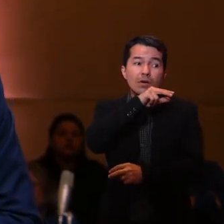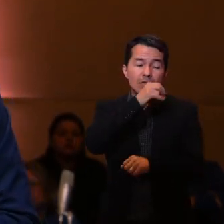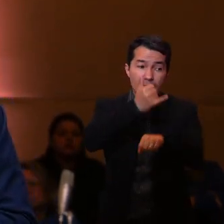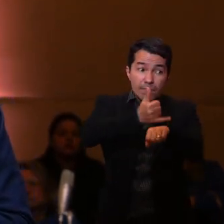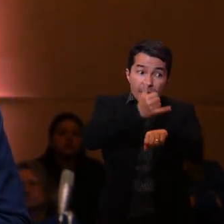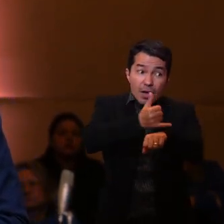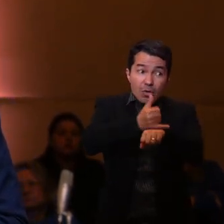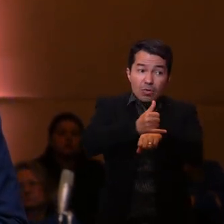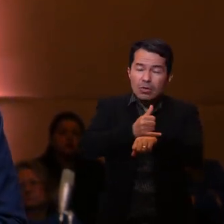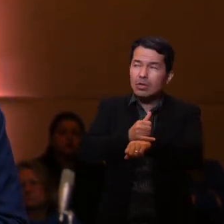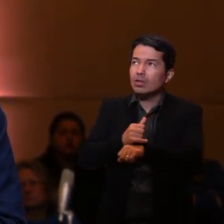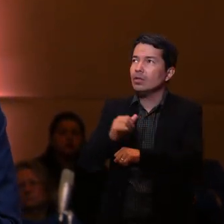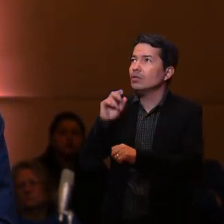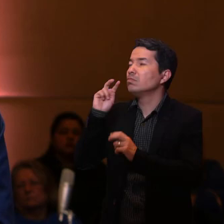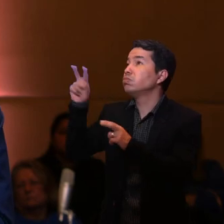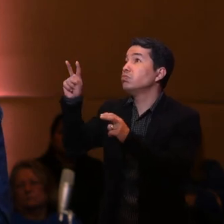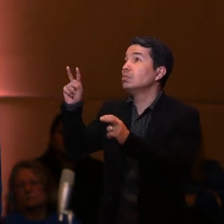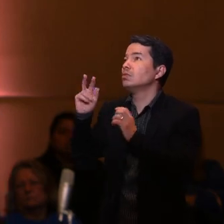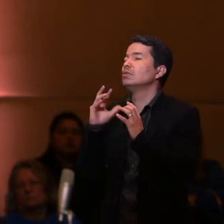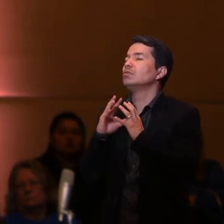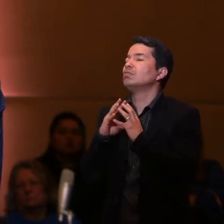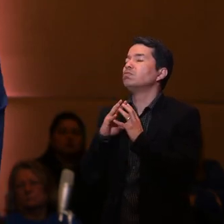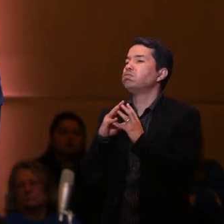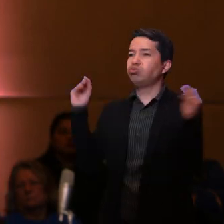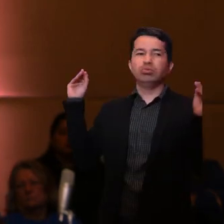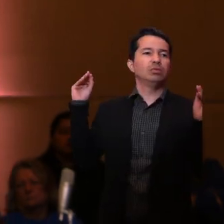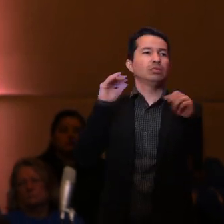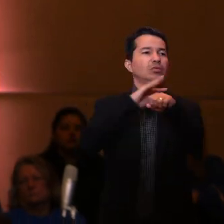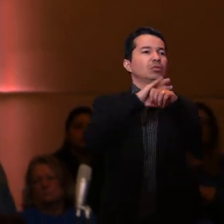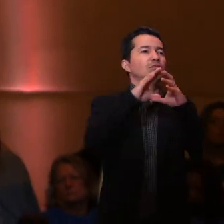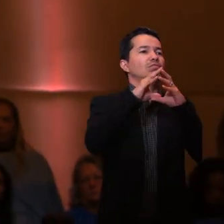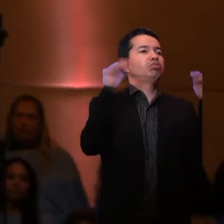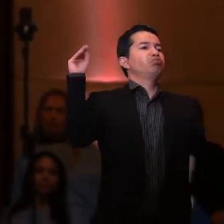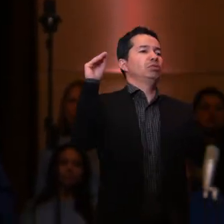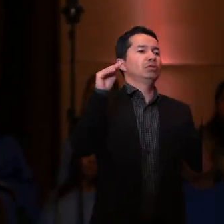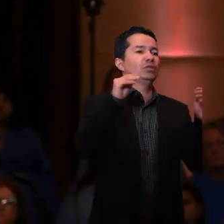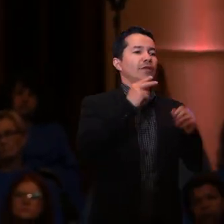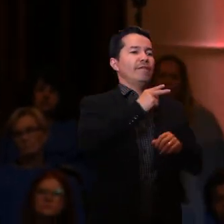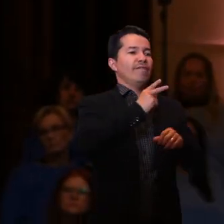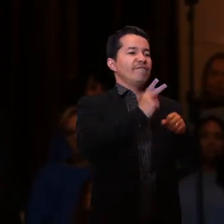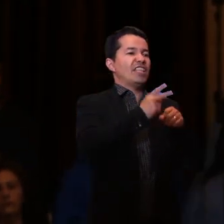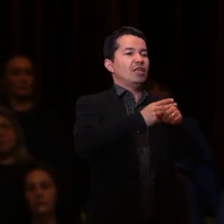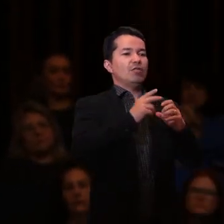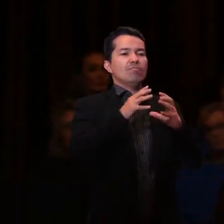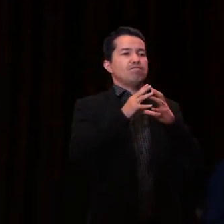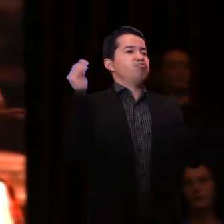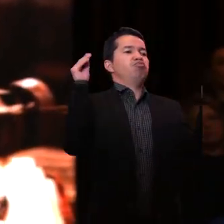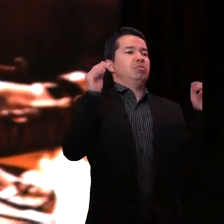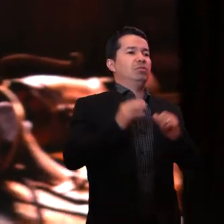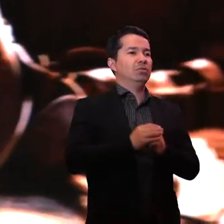o veneno da cobra não vai ter poder sobre eles.